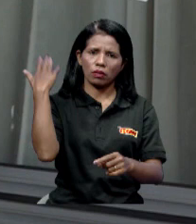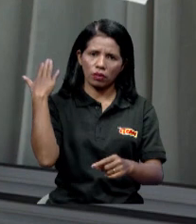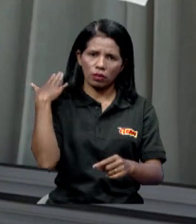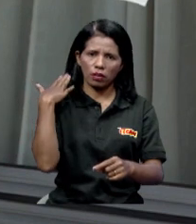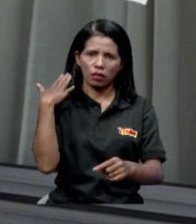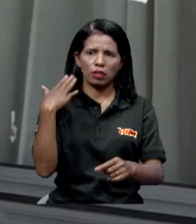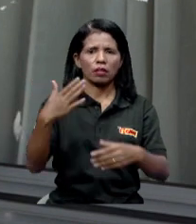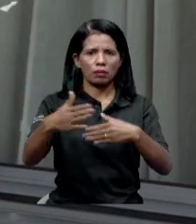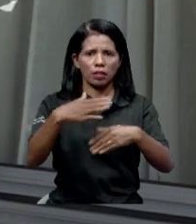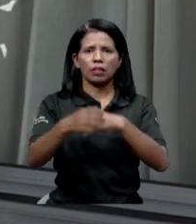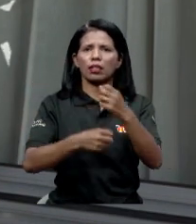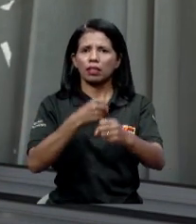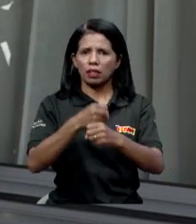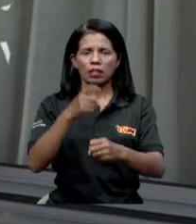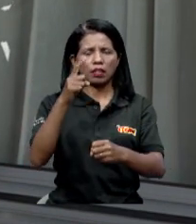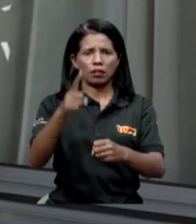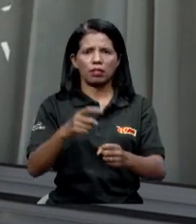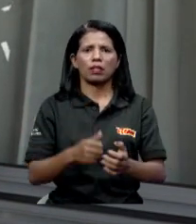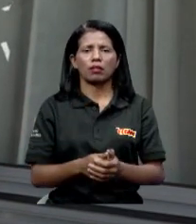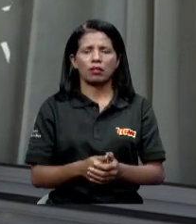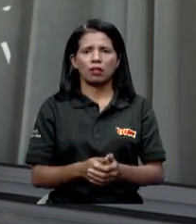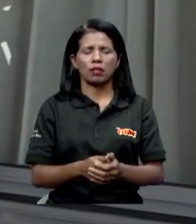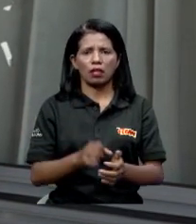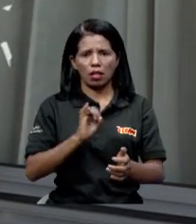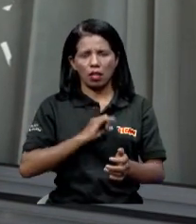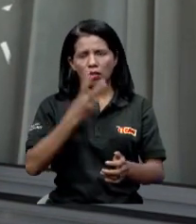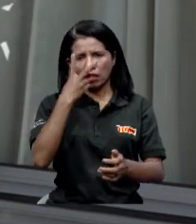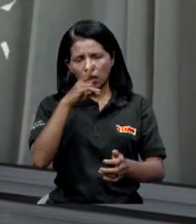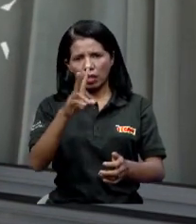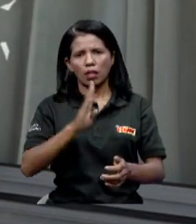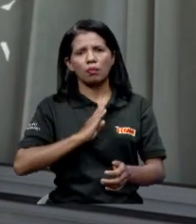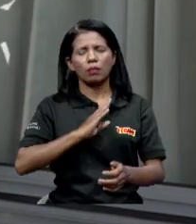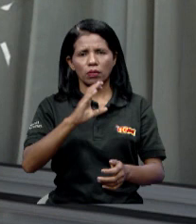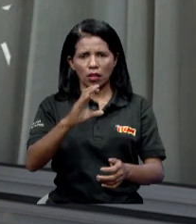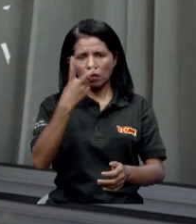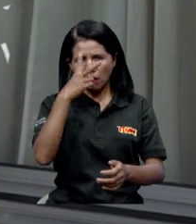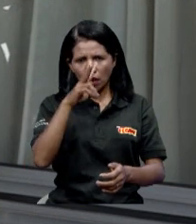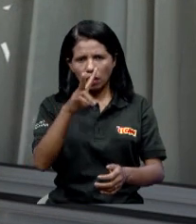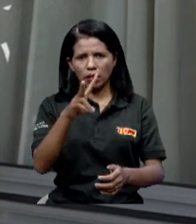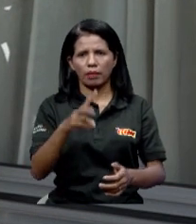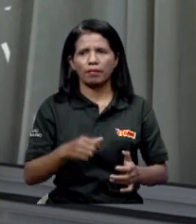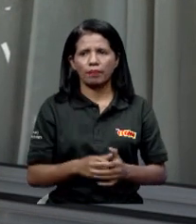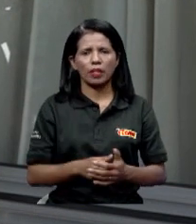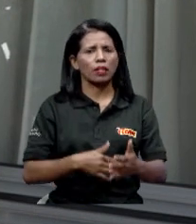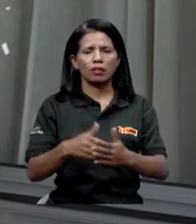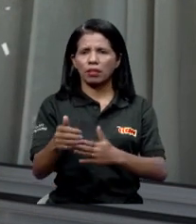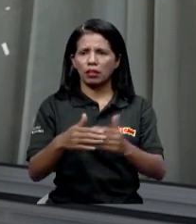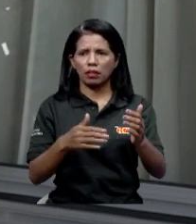quase at base tinha ainda situação ainda né haura se que baucau hare homatang dela